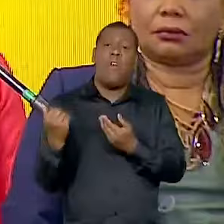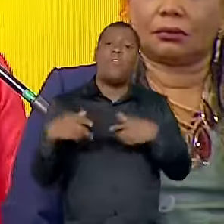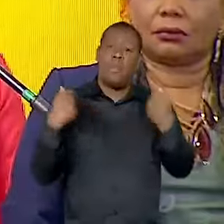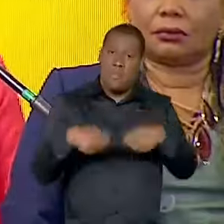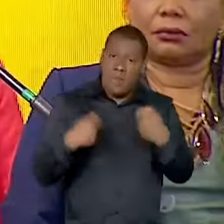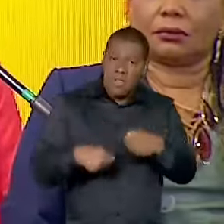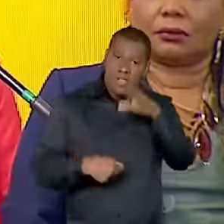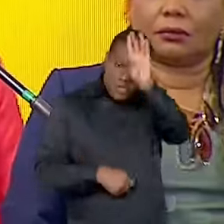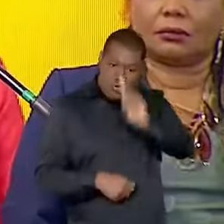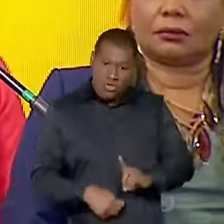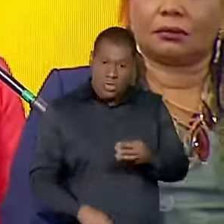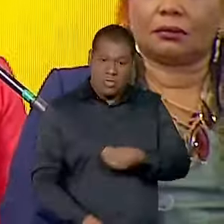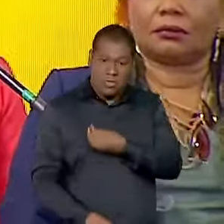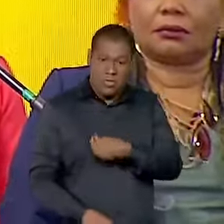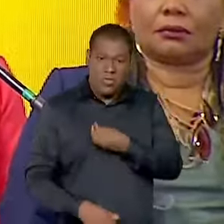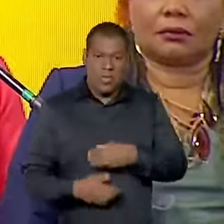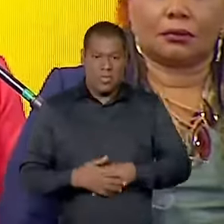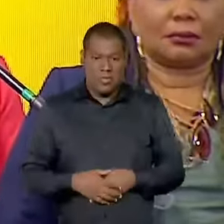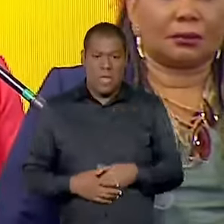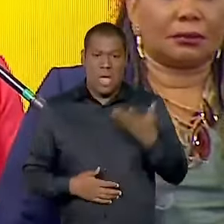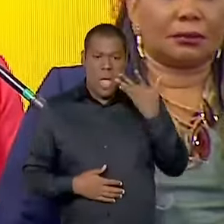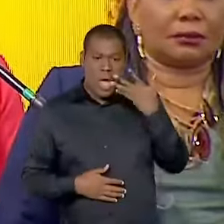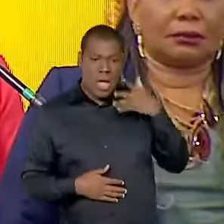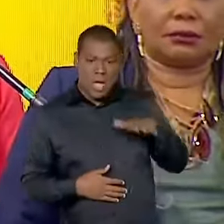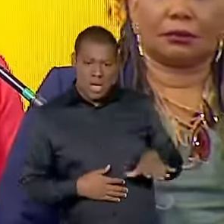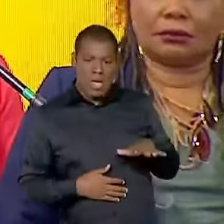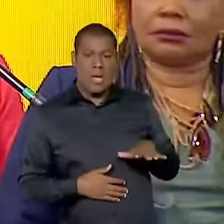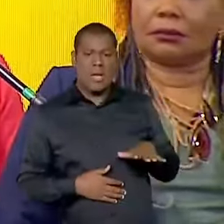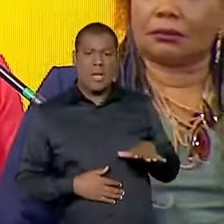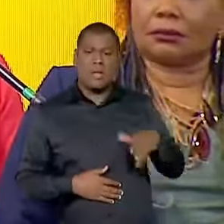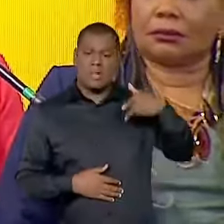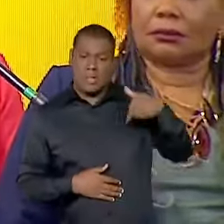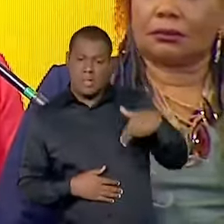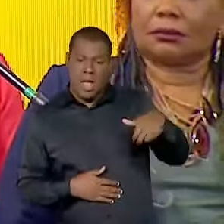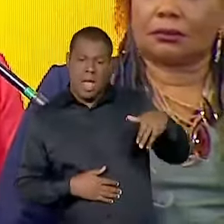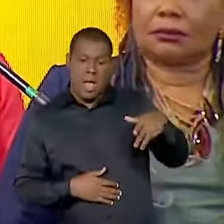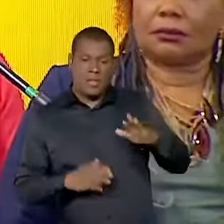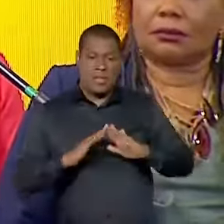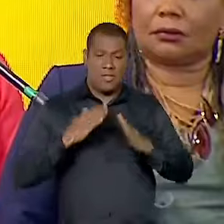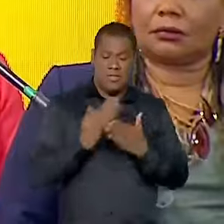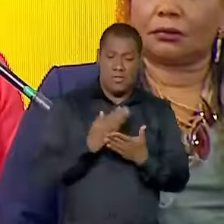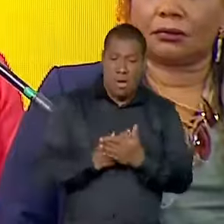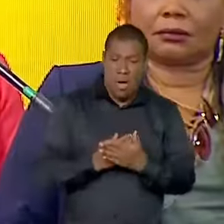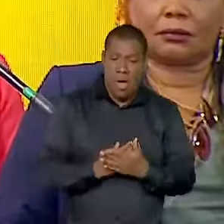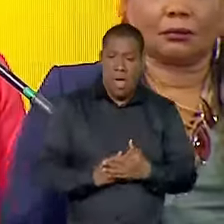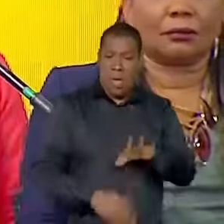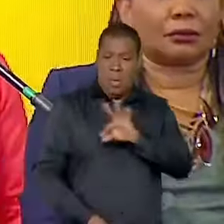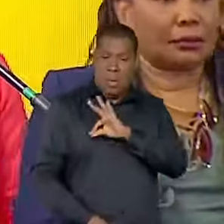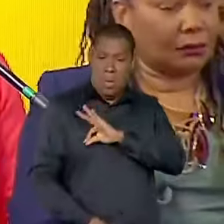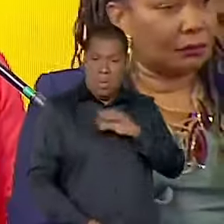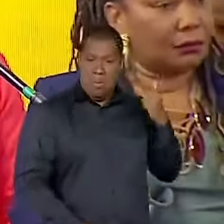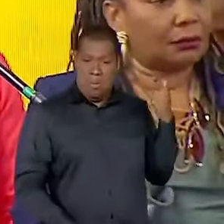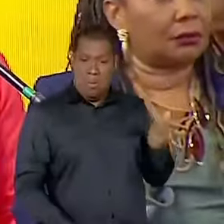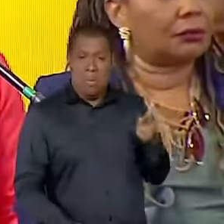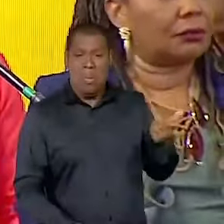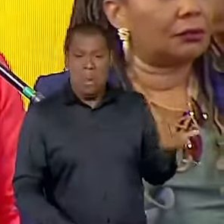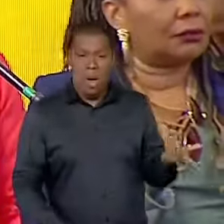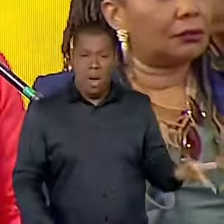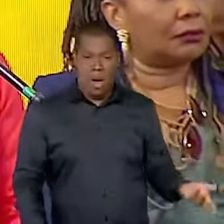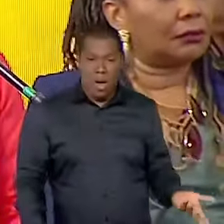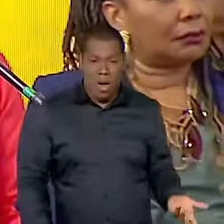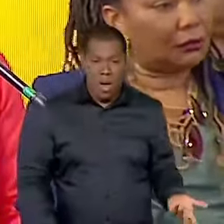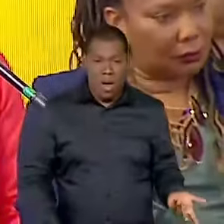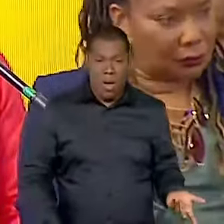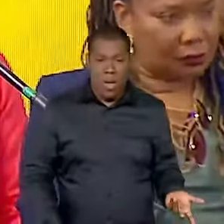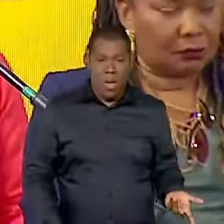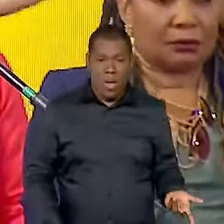crianças vestindo a farda da escola, a caminho da escola, por uma bala perdida. Nós não queremos mais